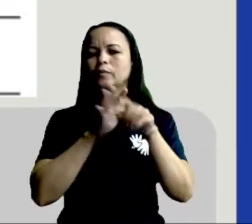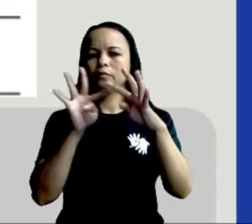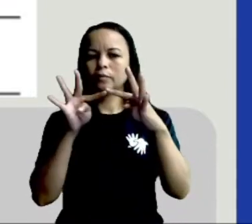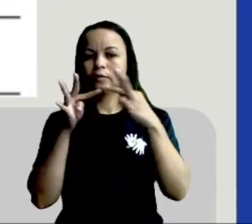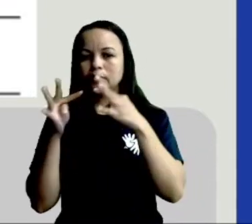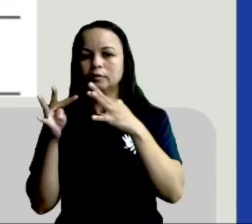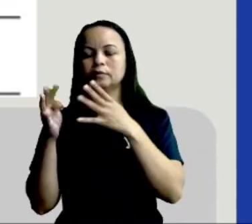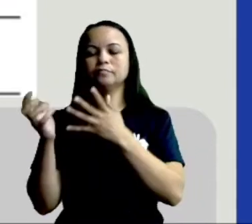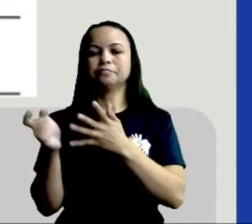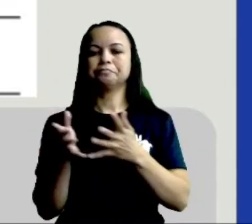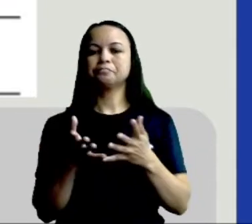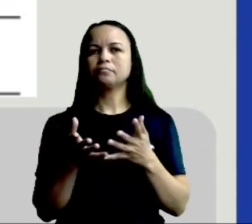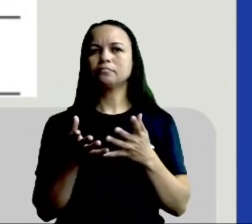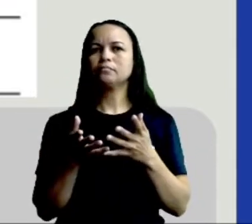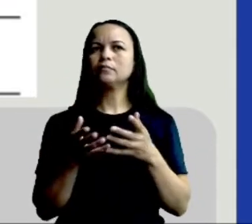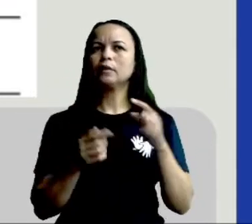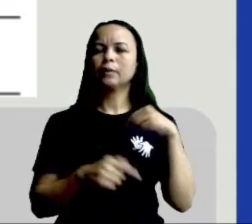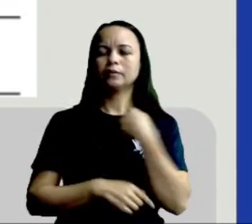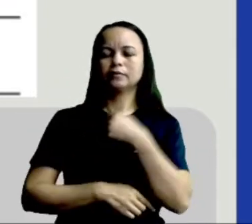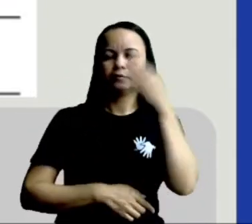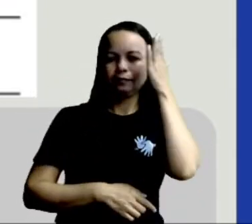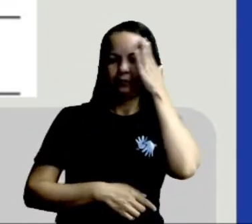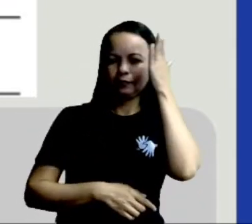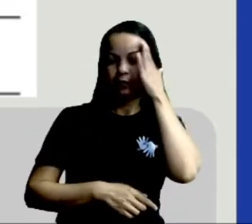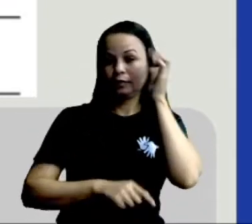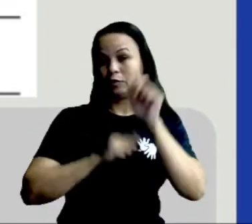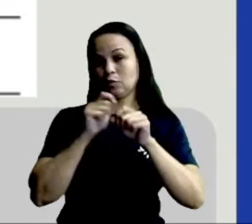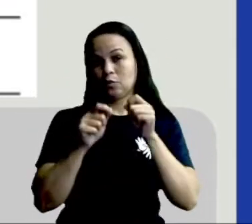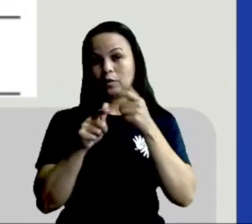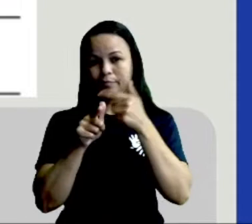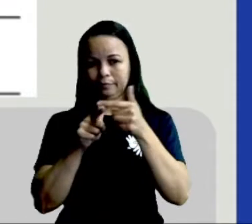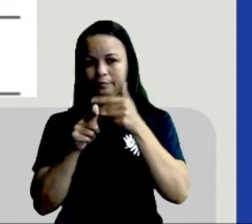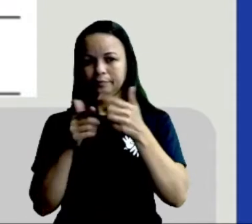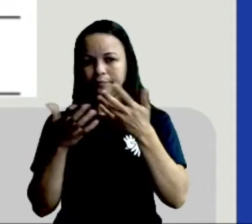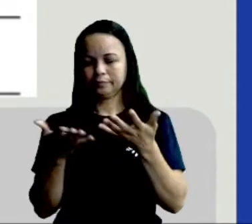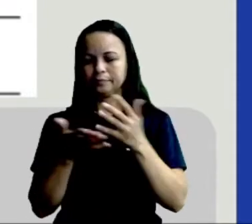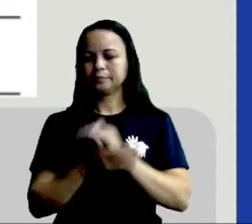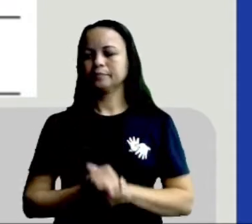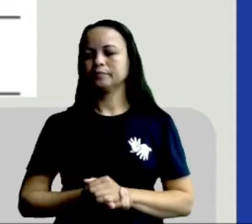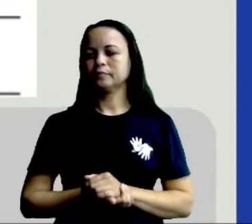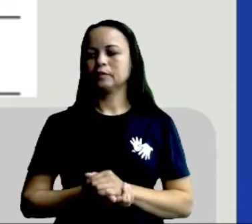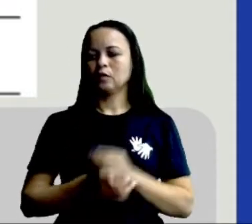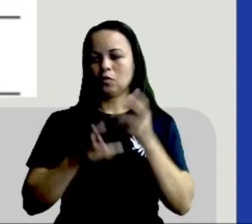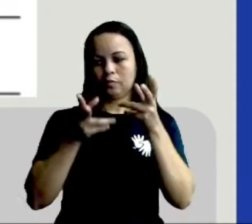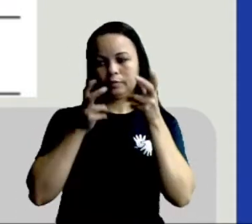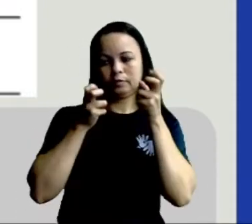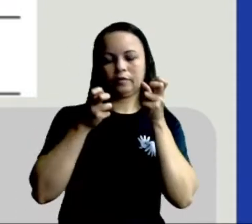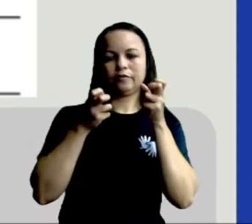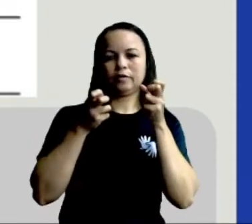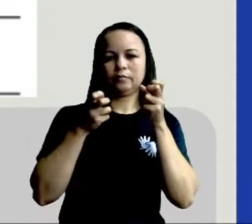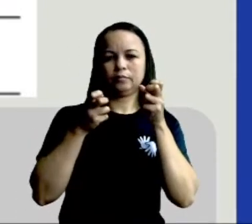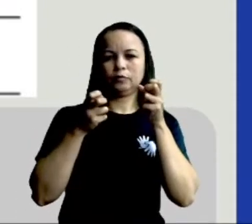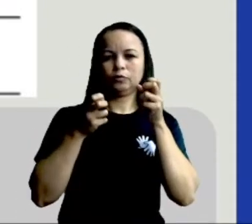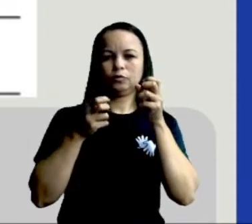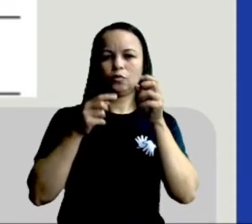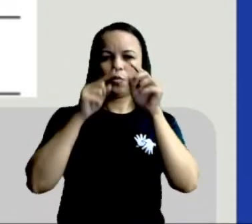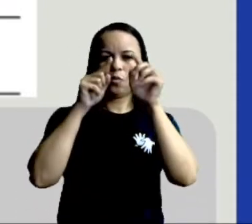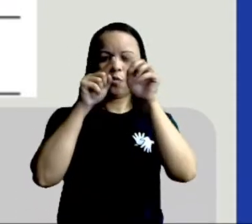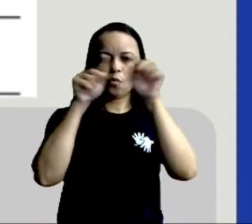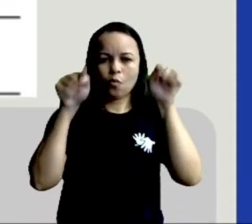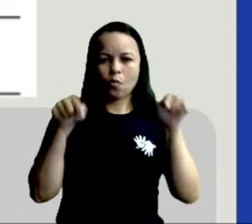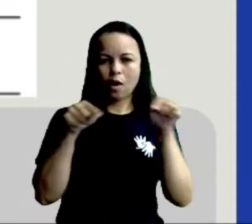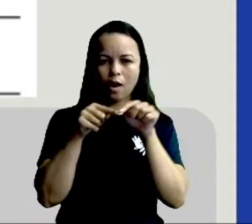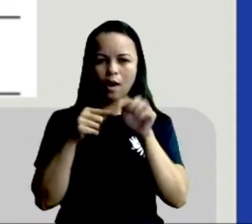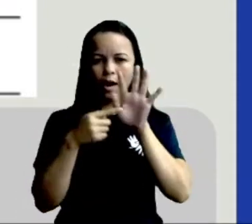poder compreender aí o que o problema nos traz. Observando o quadro abaixo, existe alguma